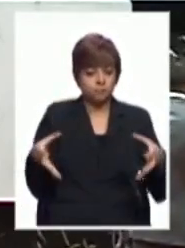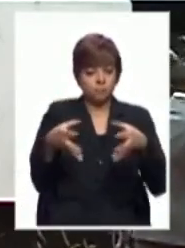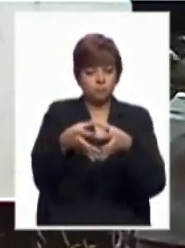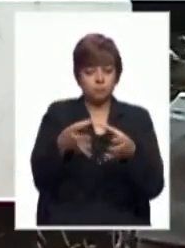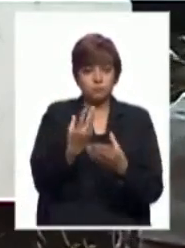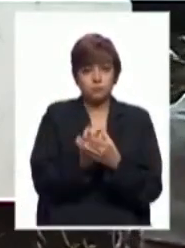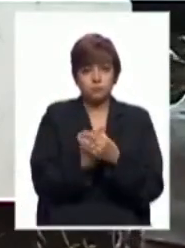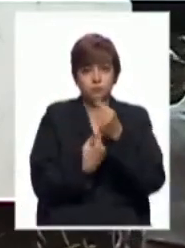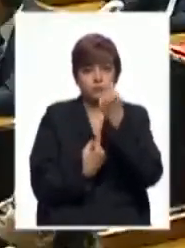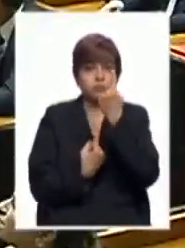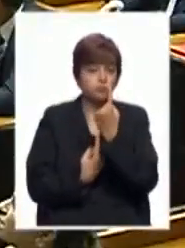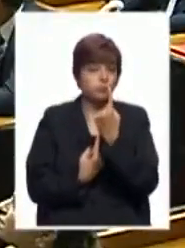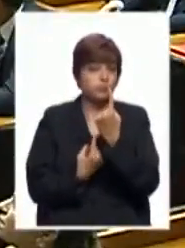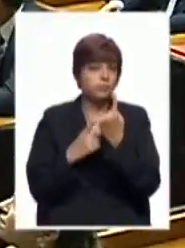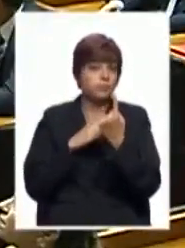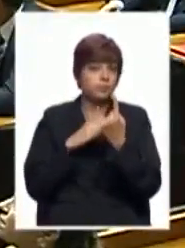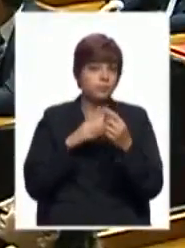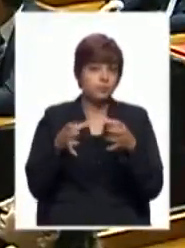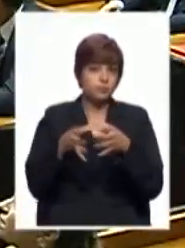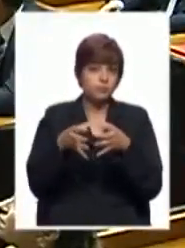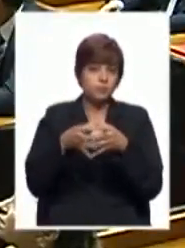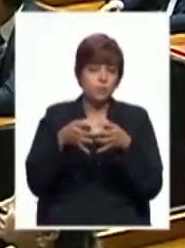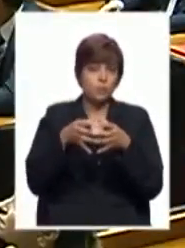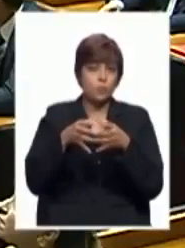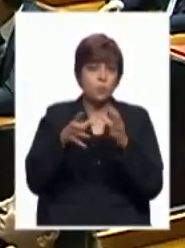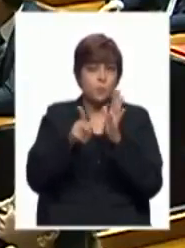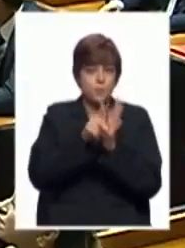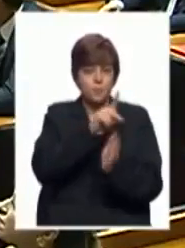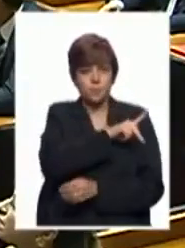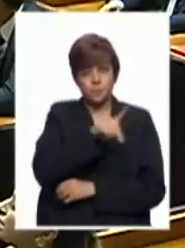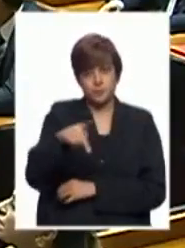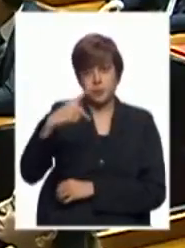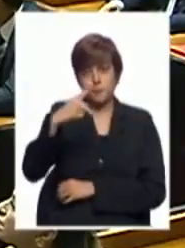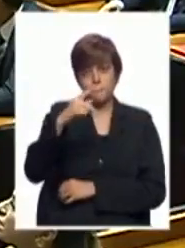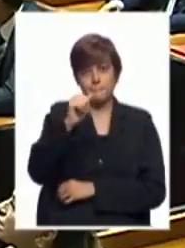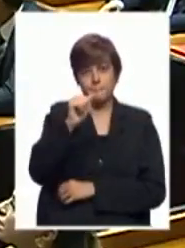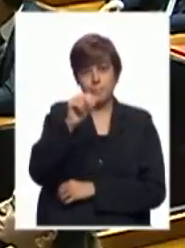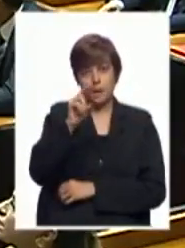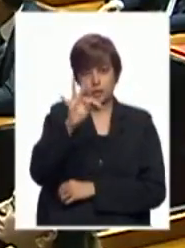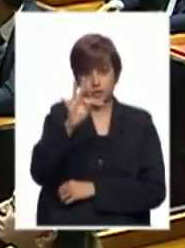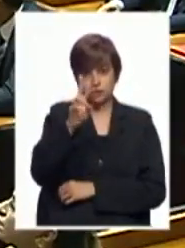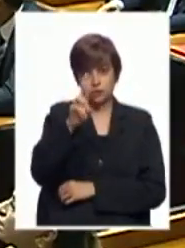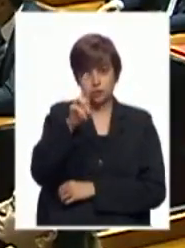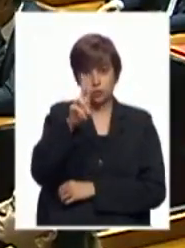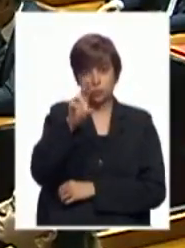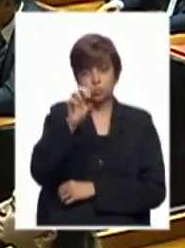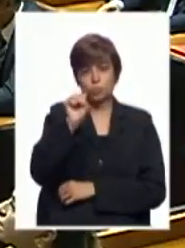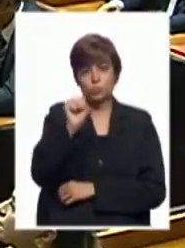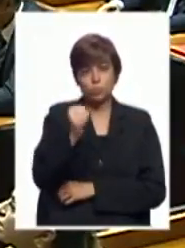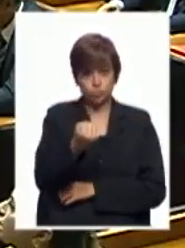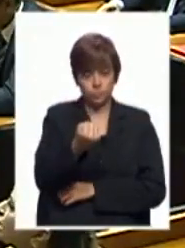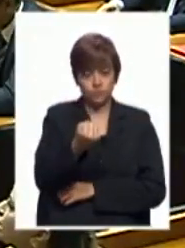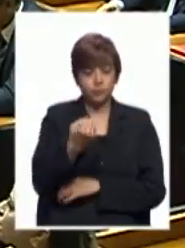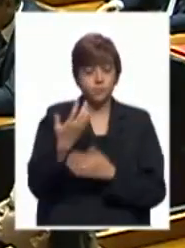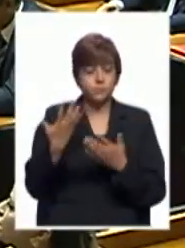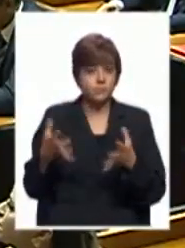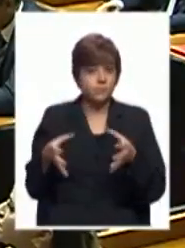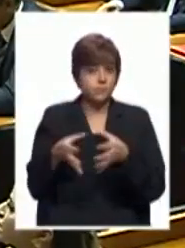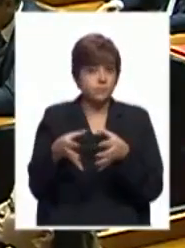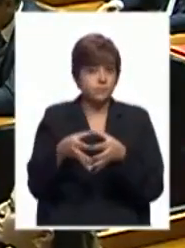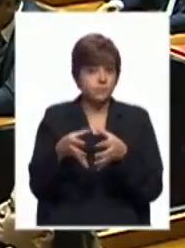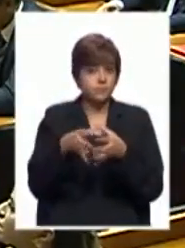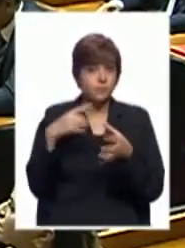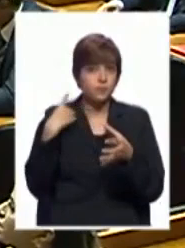torno do deputado Agostinho Patrus como candidato a presidente da Assembleia. Ela é formada, toda ela, por